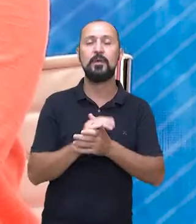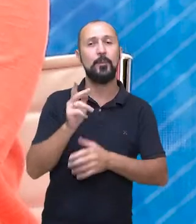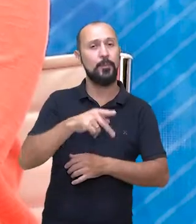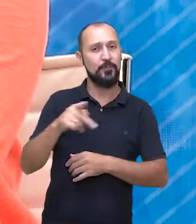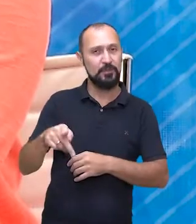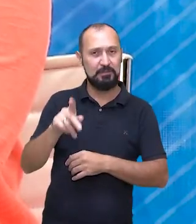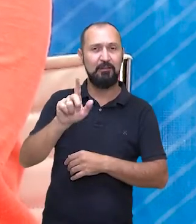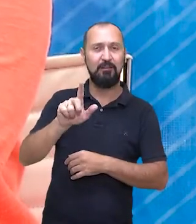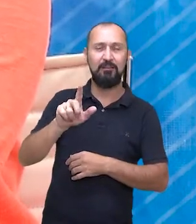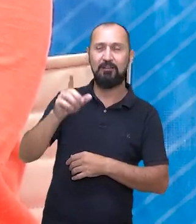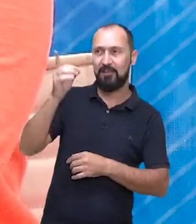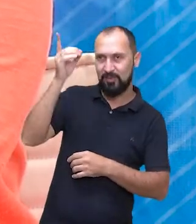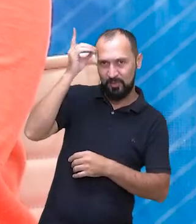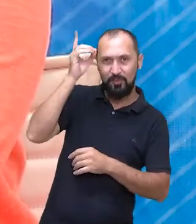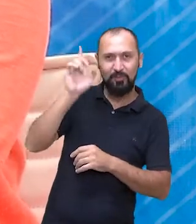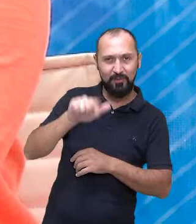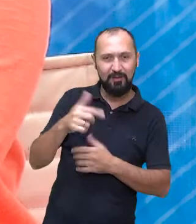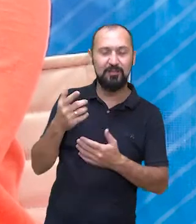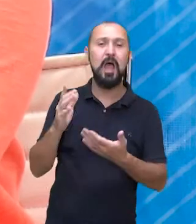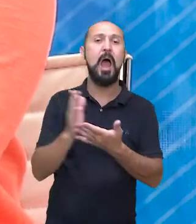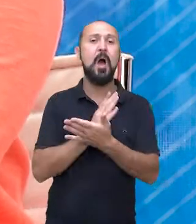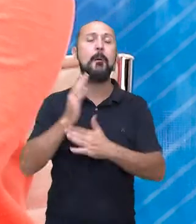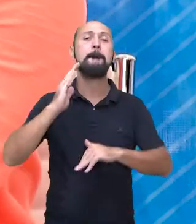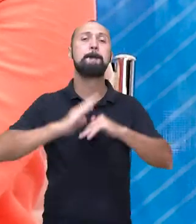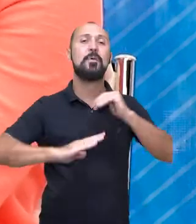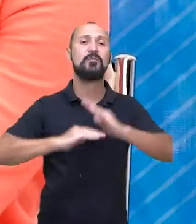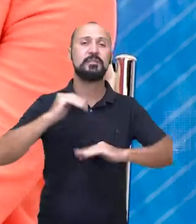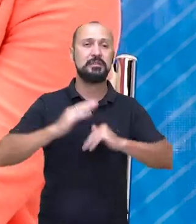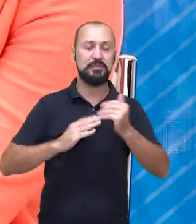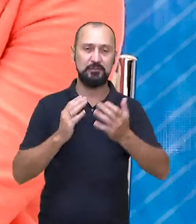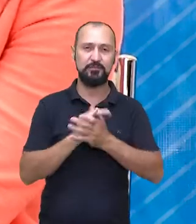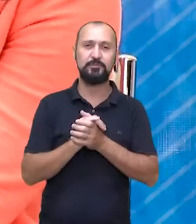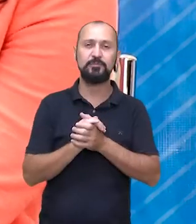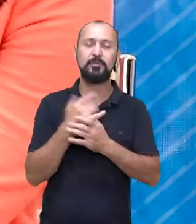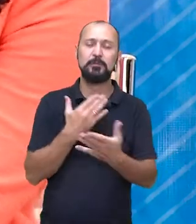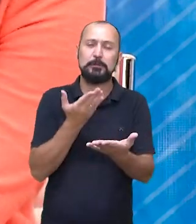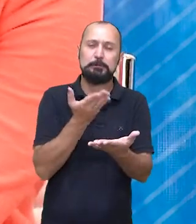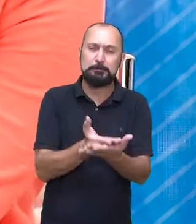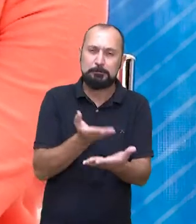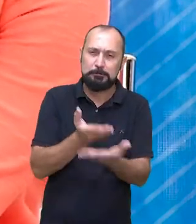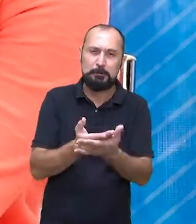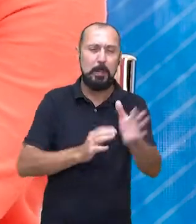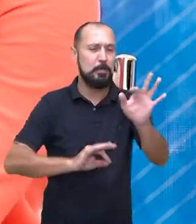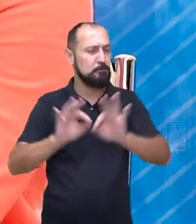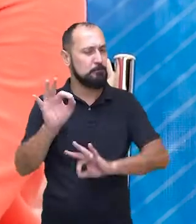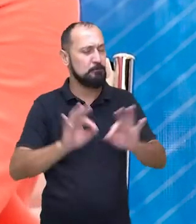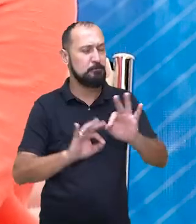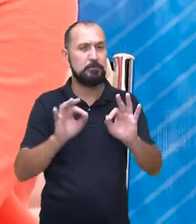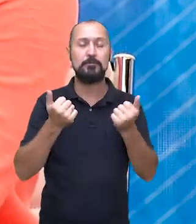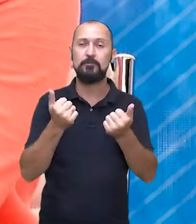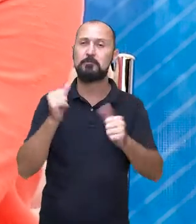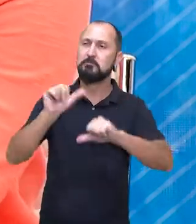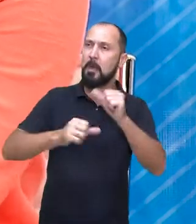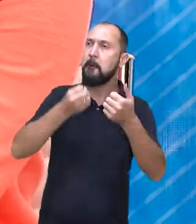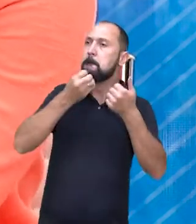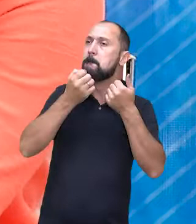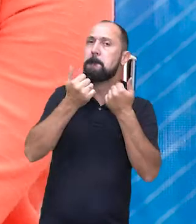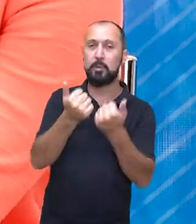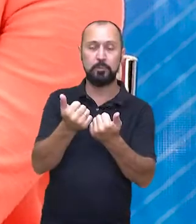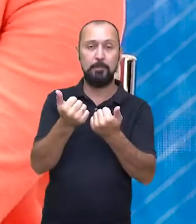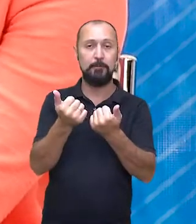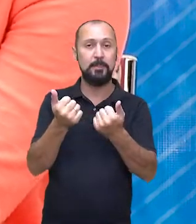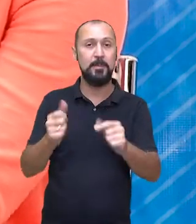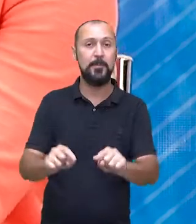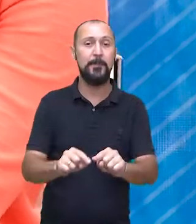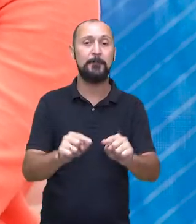esse professor é um dom né Não assim tem profissões que você estuda se prepare você